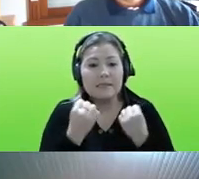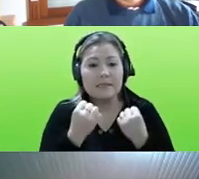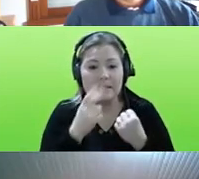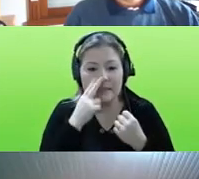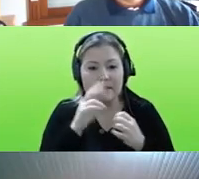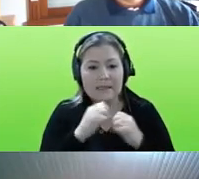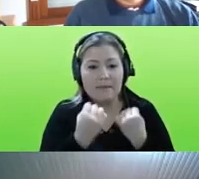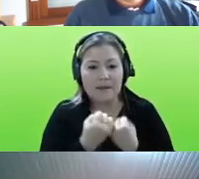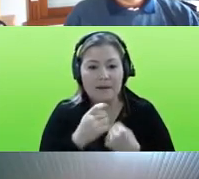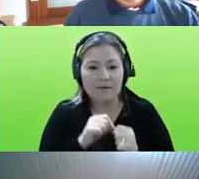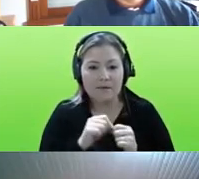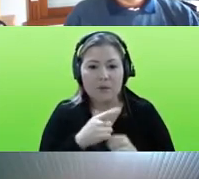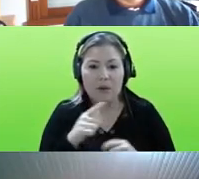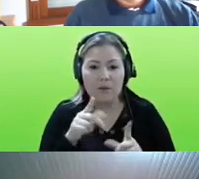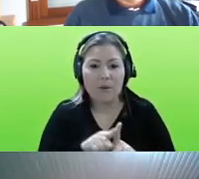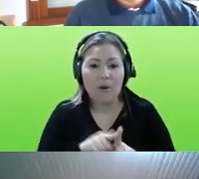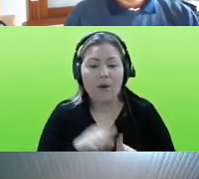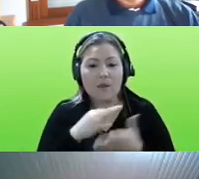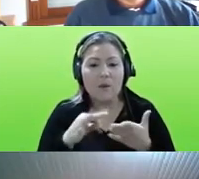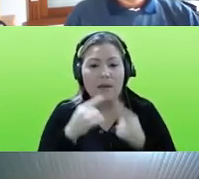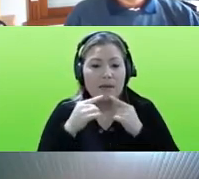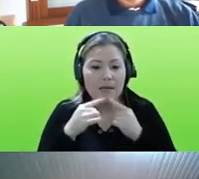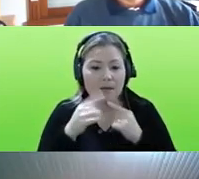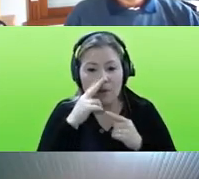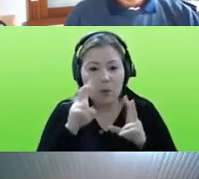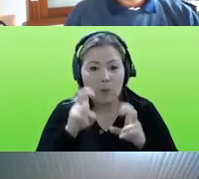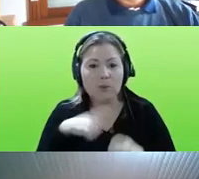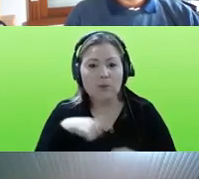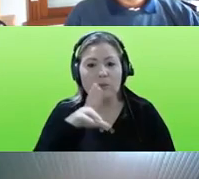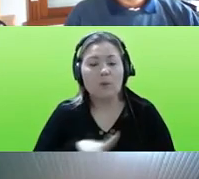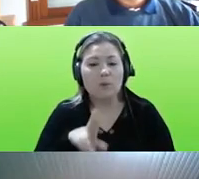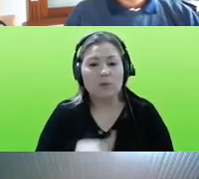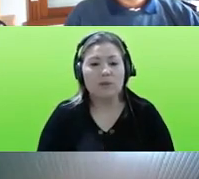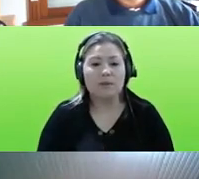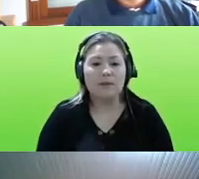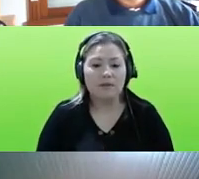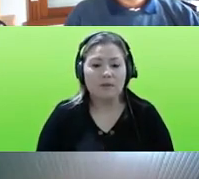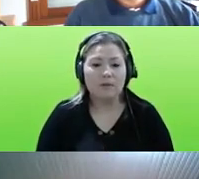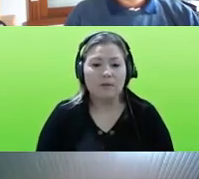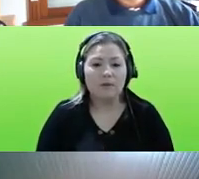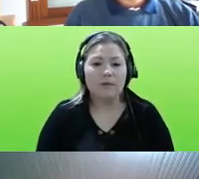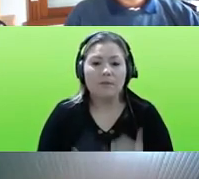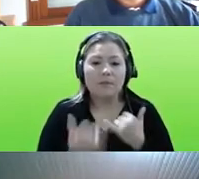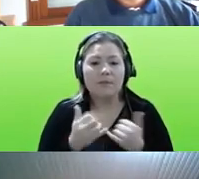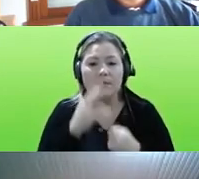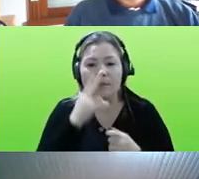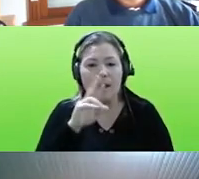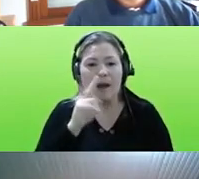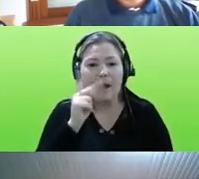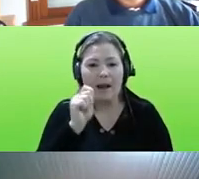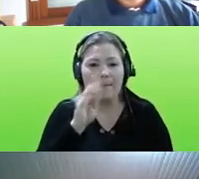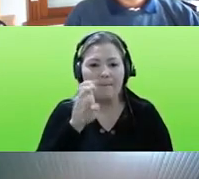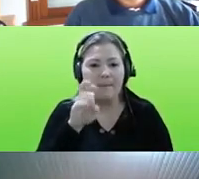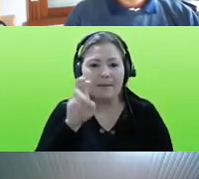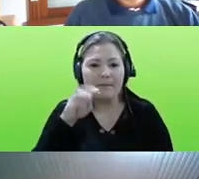O Outro da Teoria Crítica, que é um termo que foi utilizado, por exemplo, pelo Habermas e